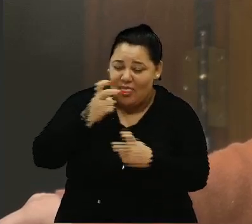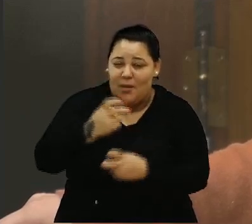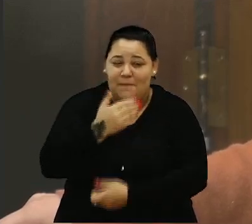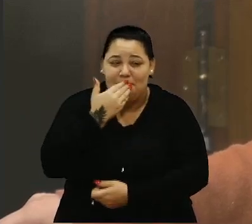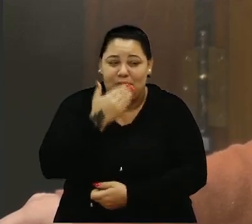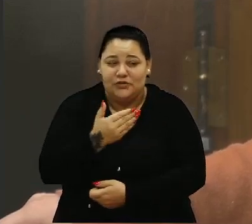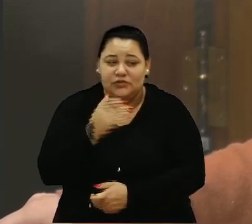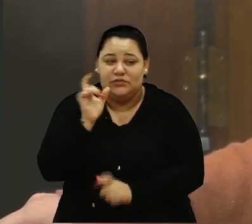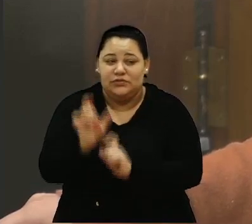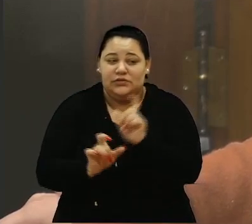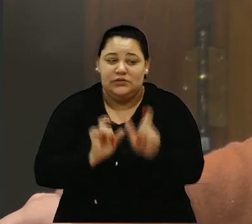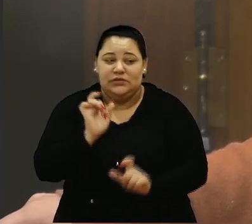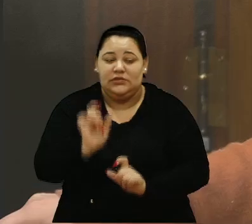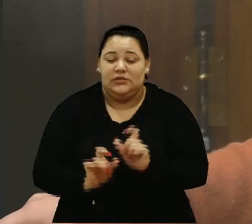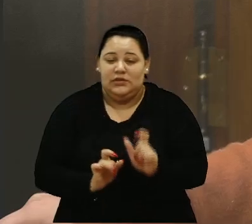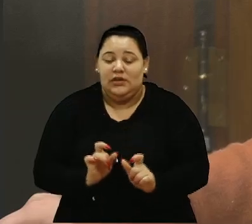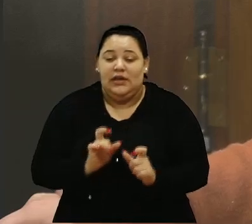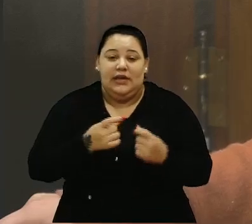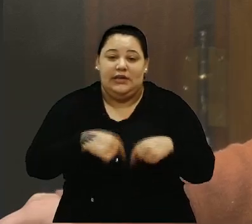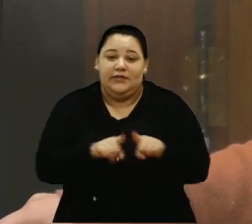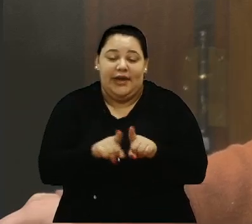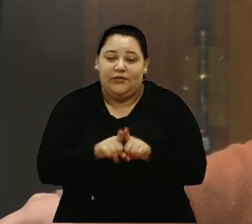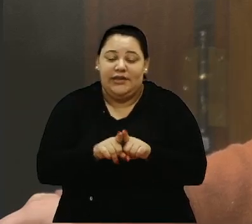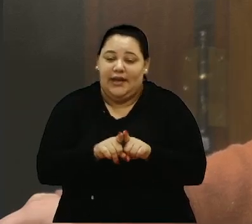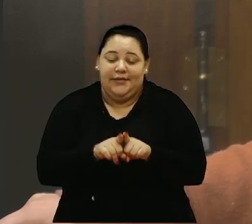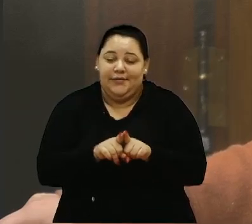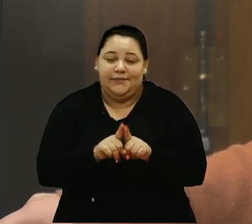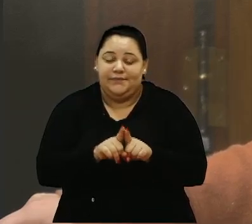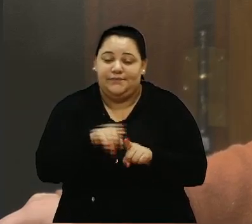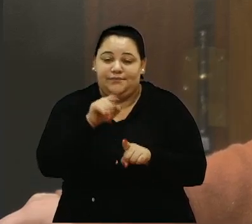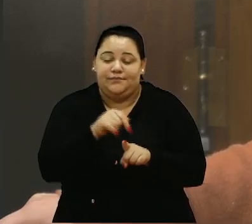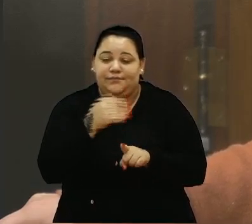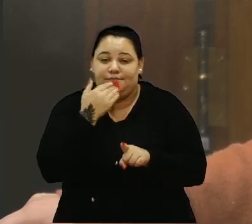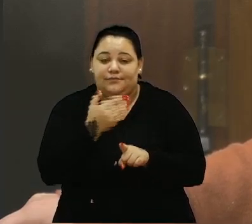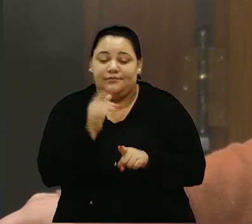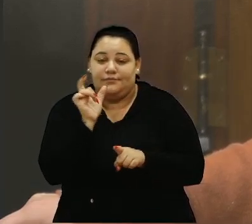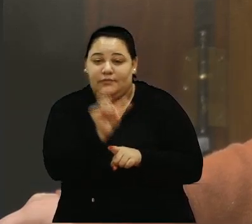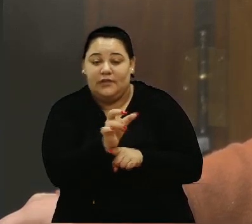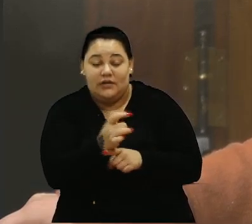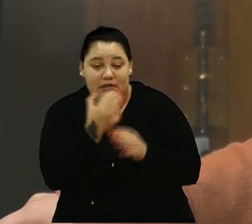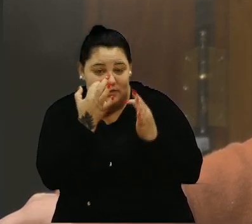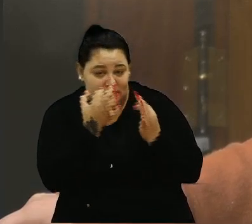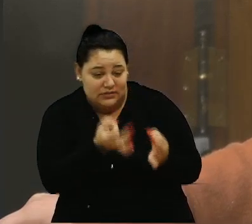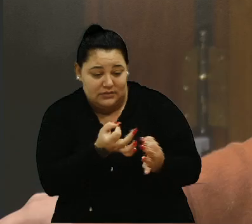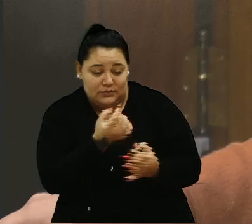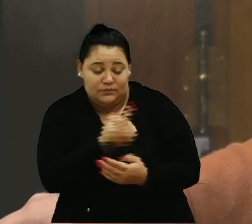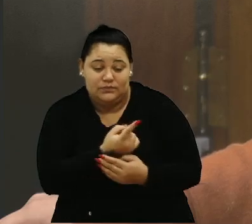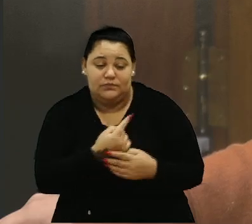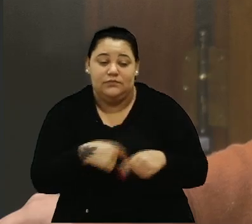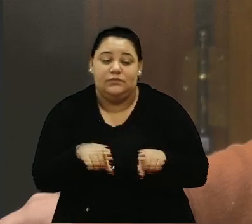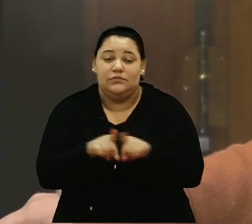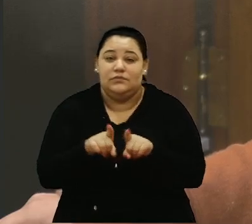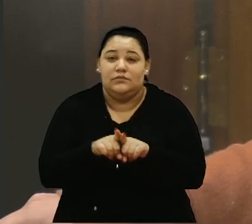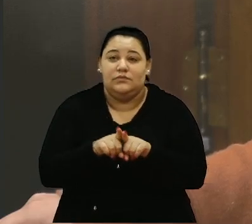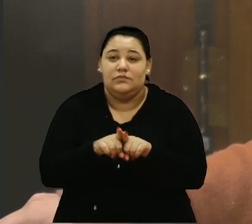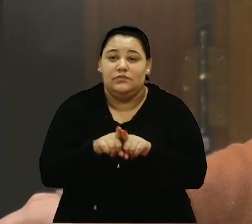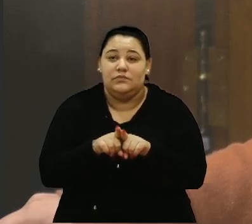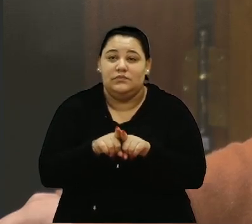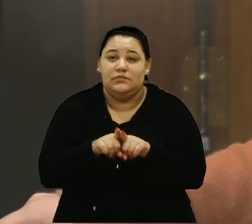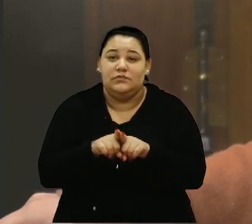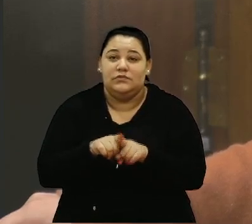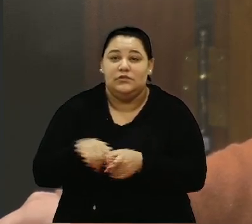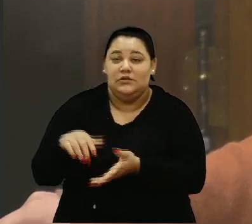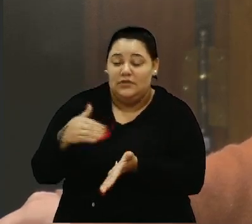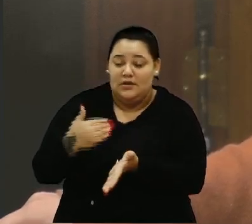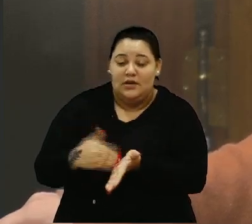de apoio, pedindo uma palavra de alguém que olha para essa questão. O